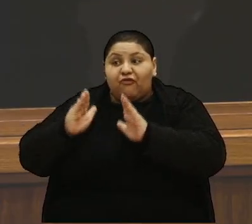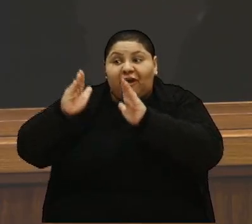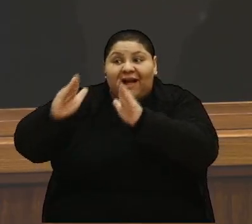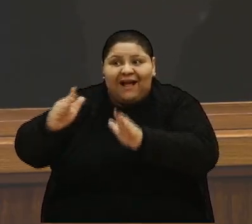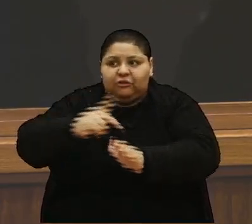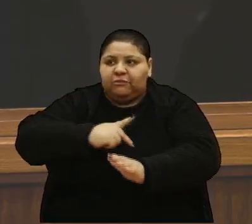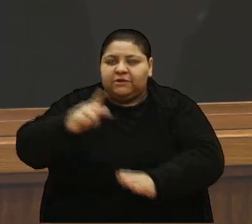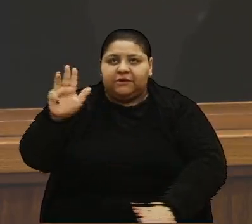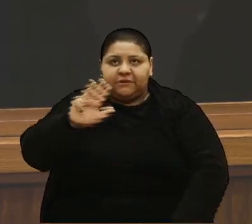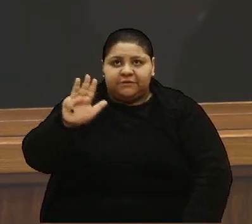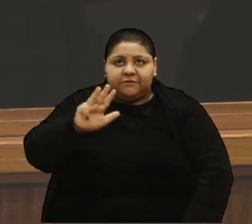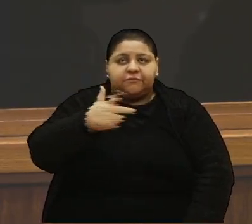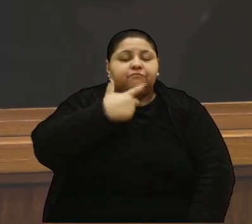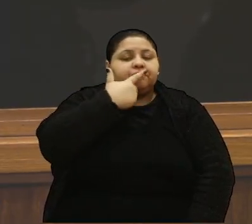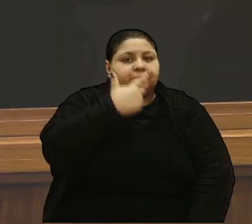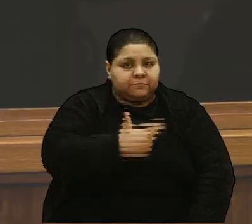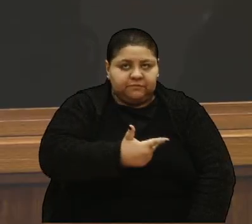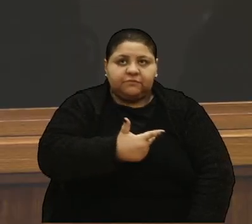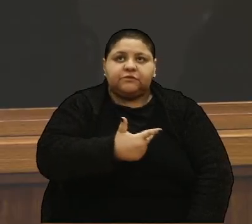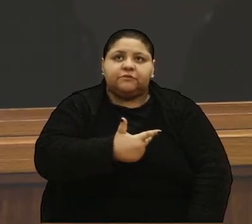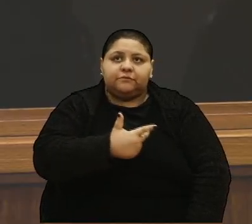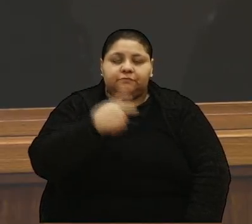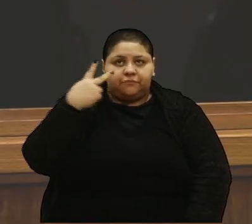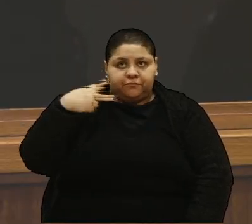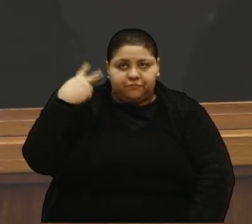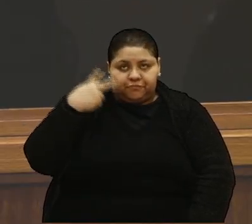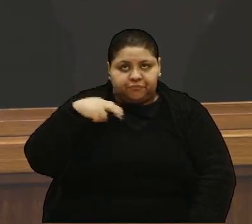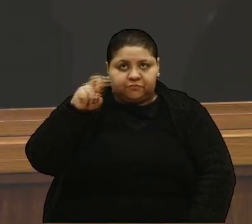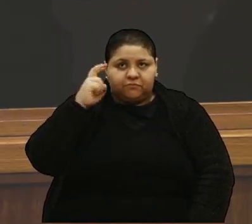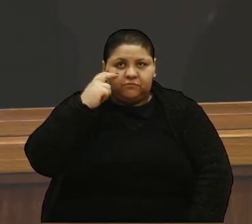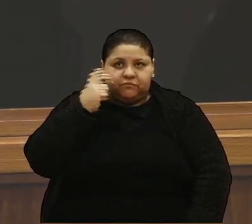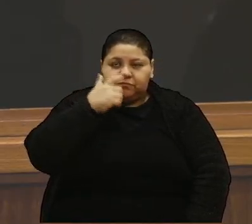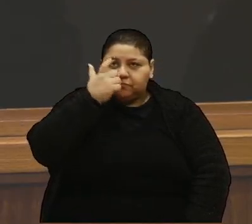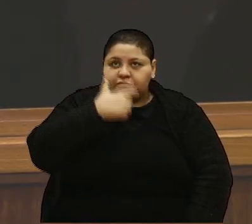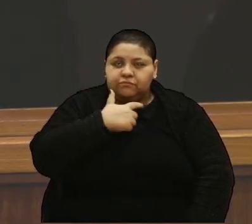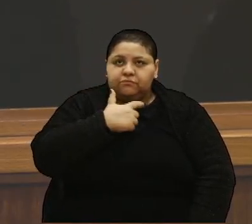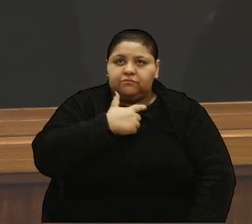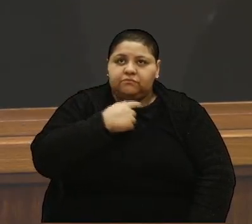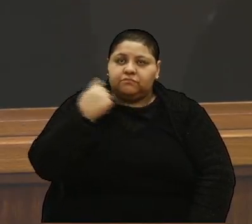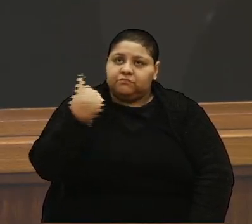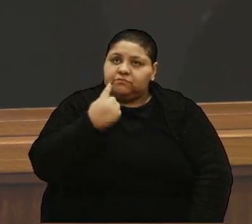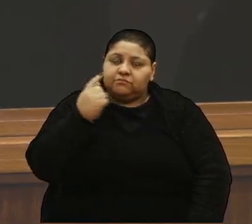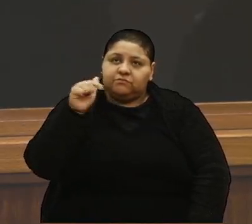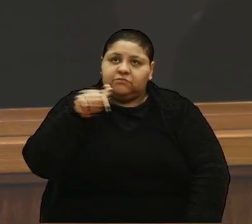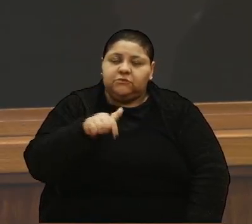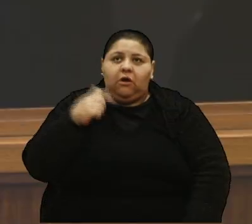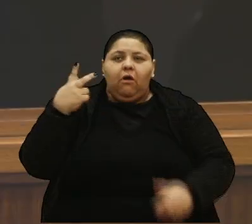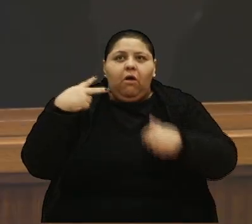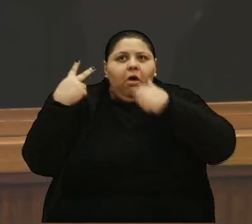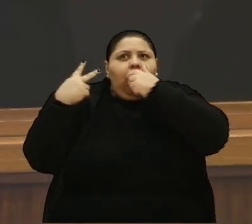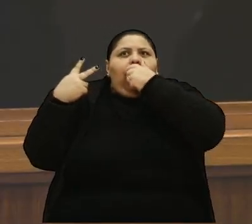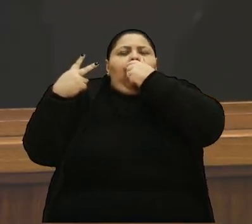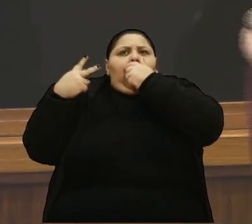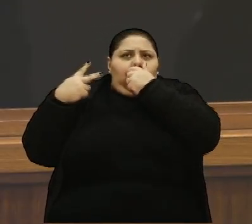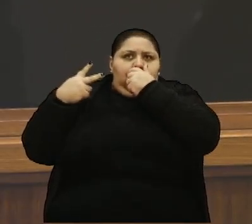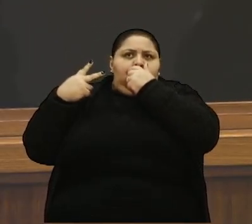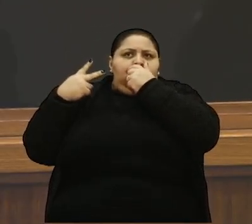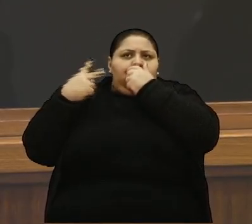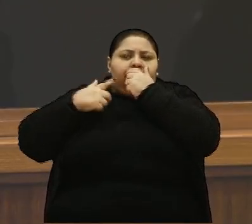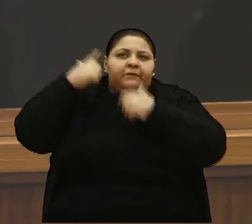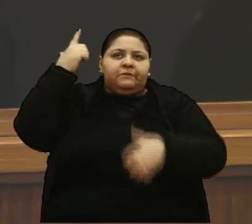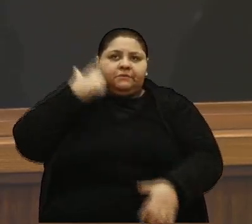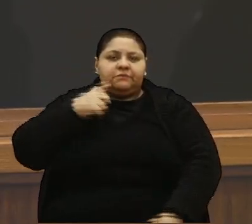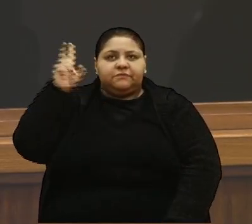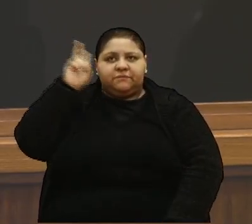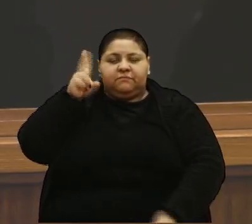presidente. Foi uma fala, talvez o vereador Fantinel, acho que o único que está aqui, e o vereador Lucas, que se